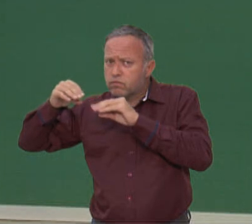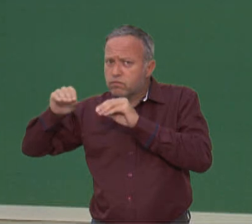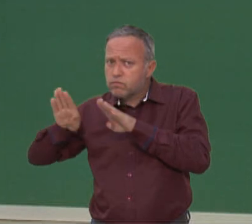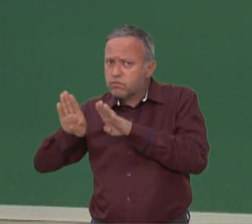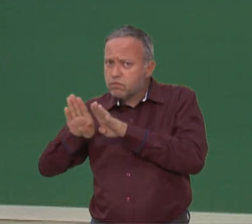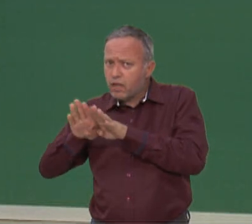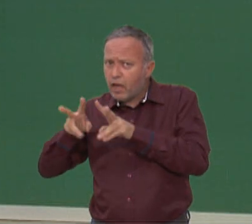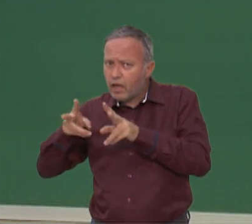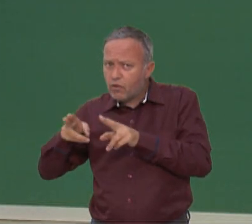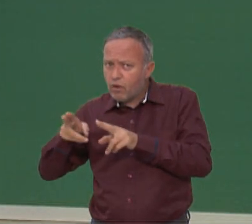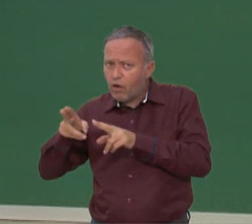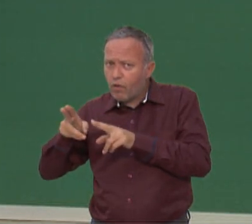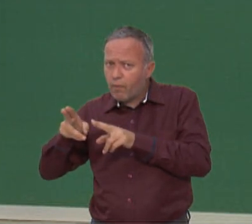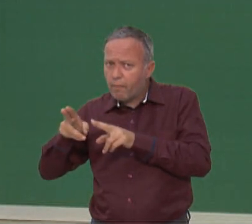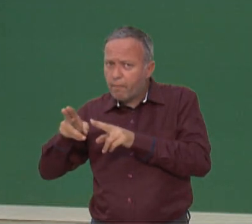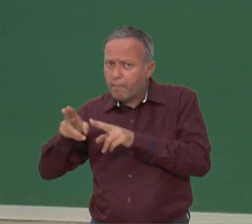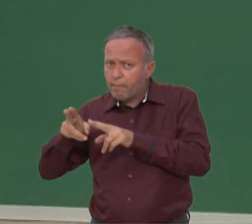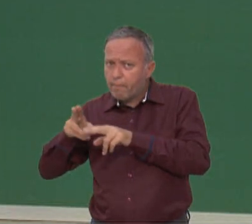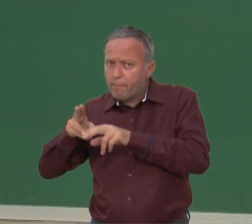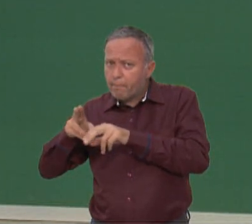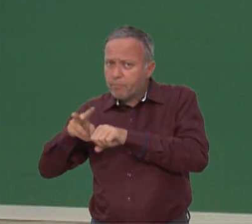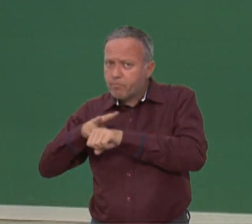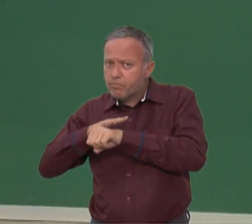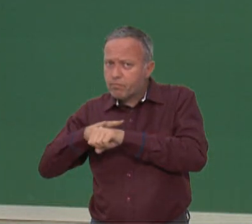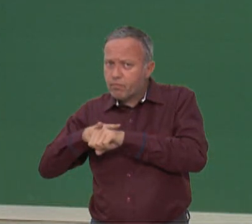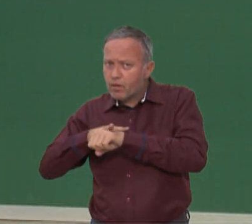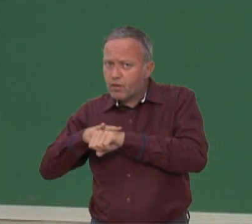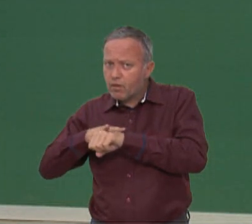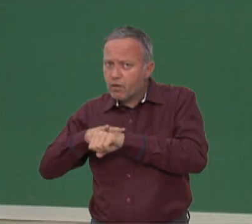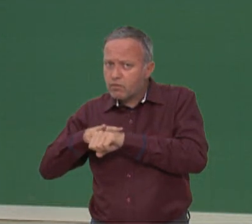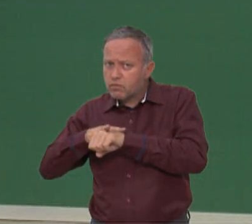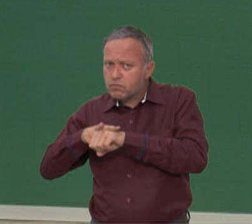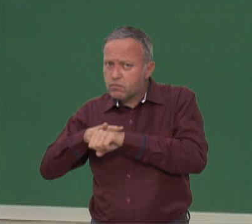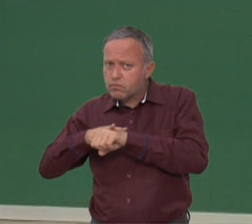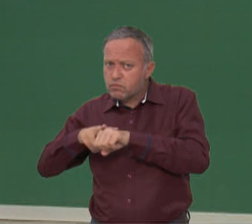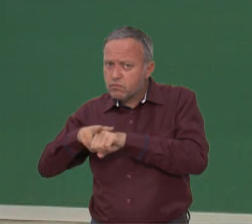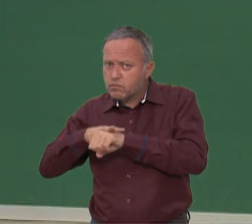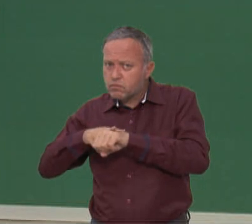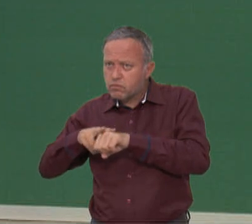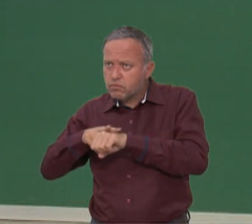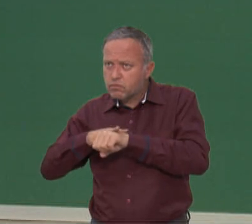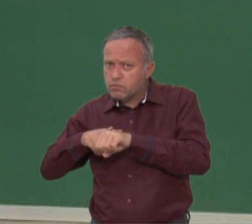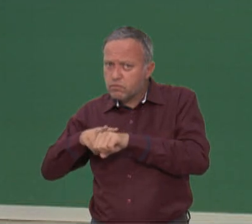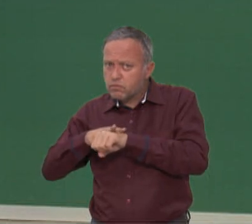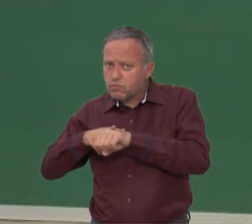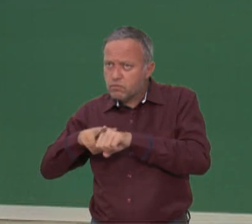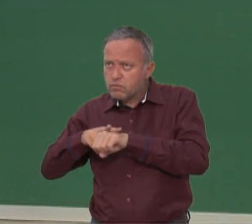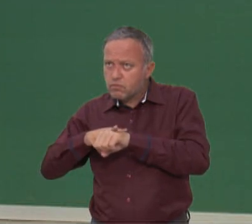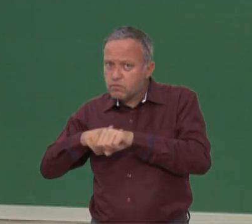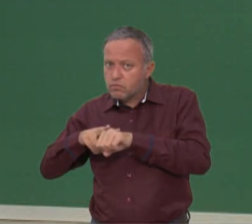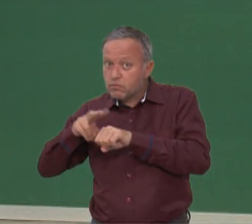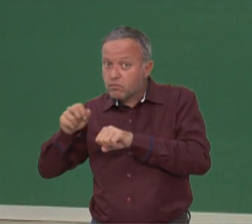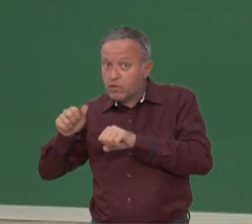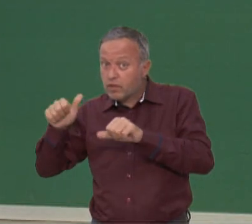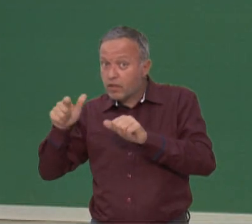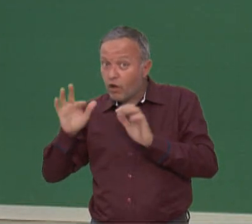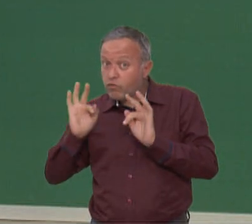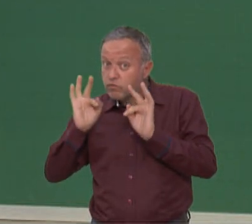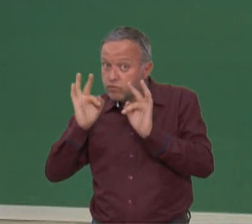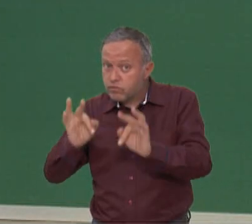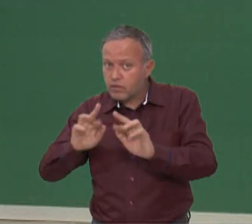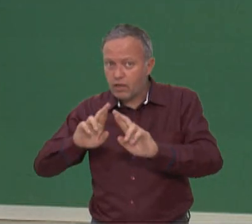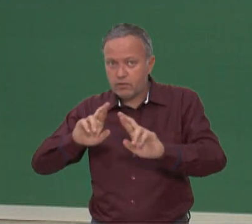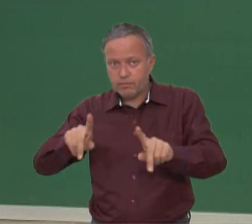de vidro. Então assim, cada um tem uma constituição básica diferente que em determinadas circunstâncias gera um produto final